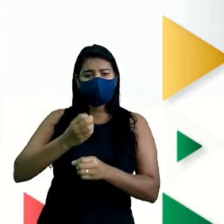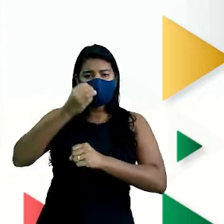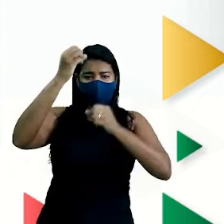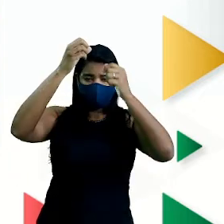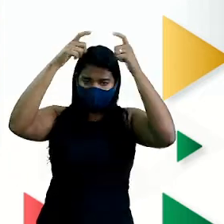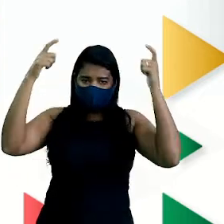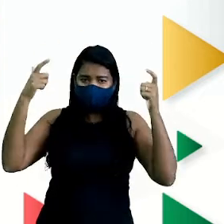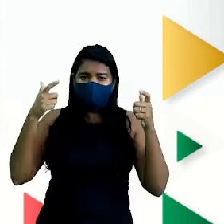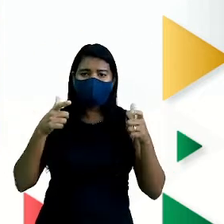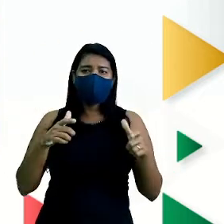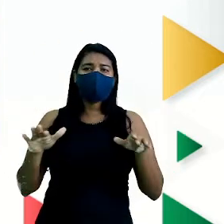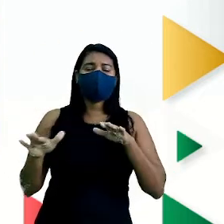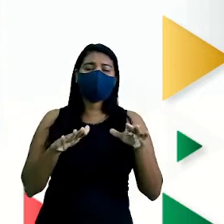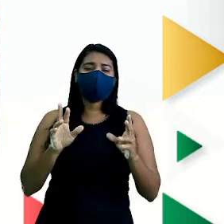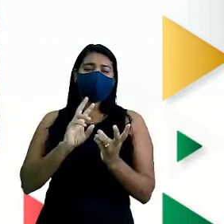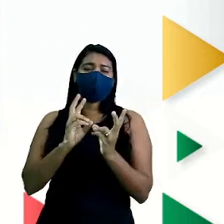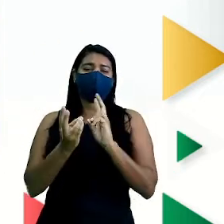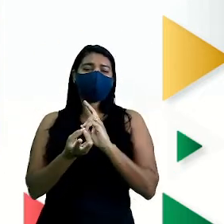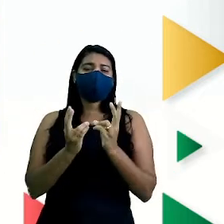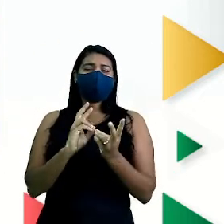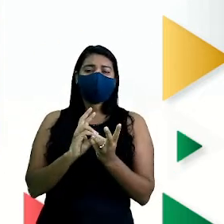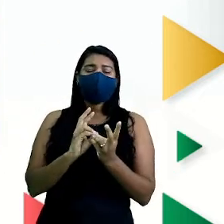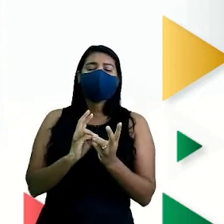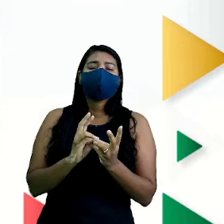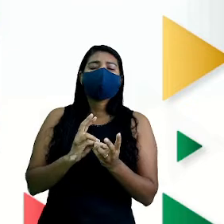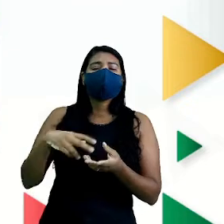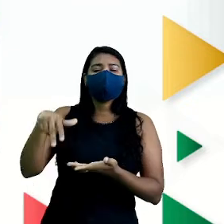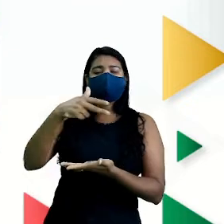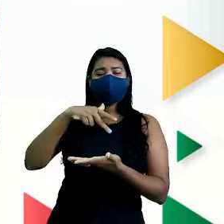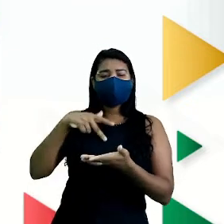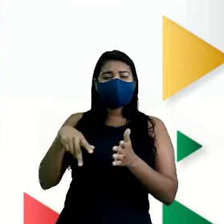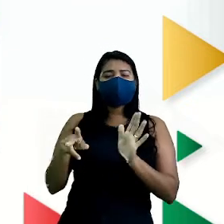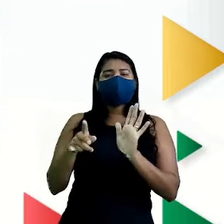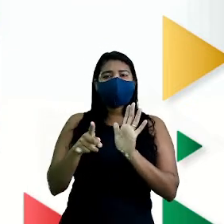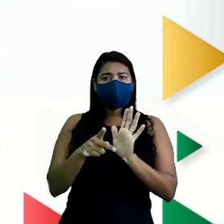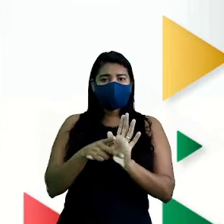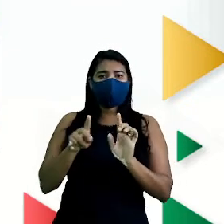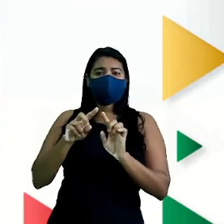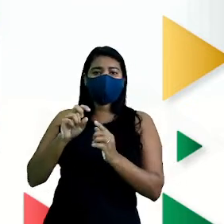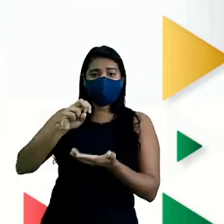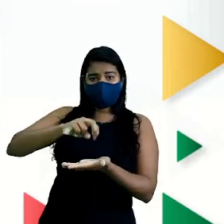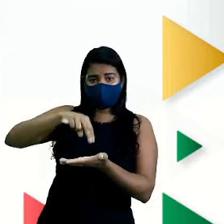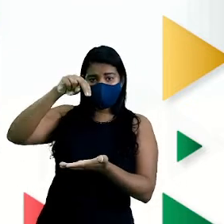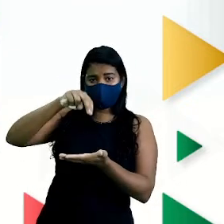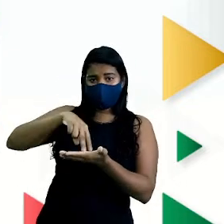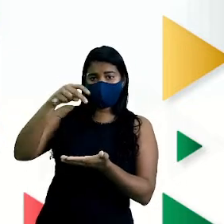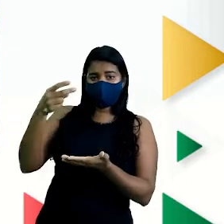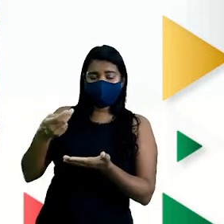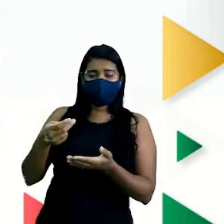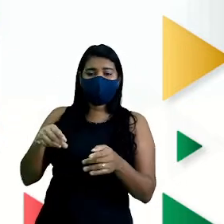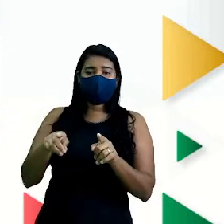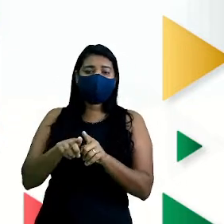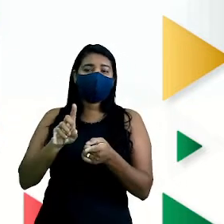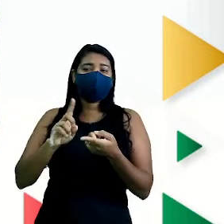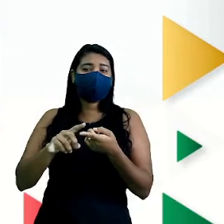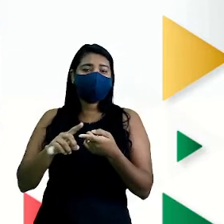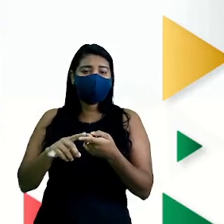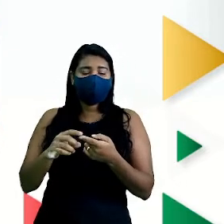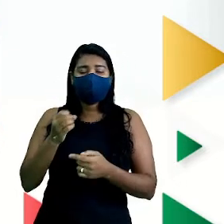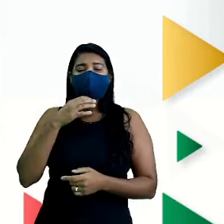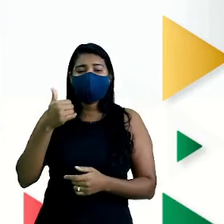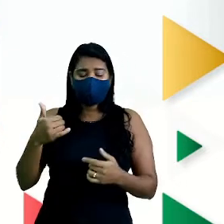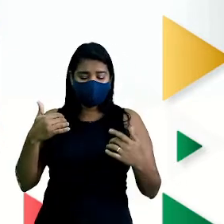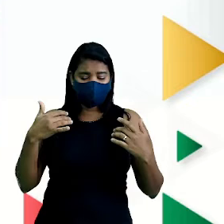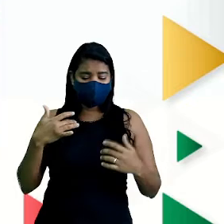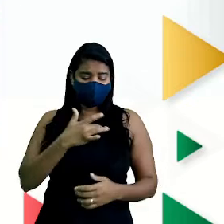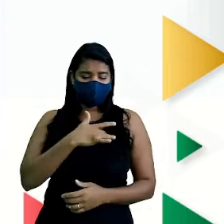a movimentação da capoeira foi incorporada, né? Então tem passos acrobáticos mesmo, como eu falei, que precisa de um bom preparo físico para dançar